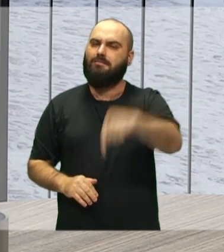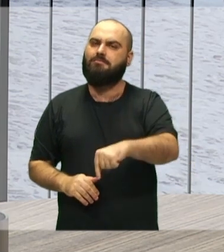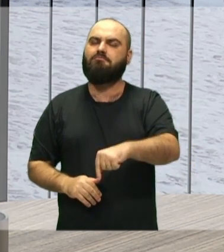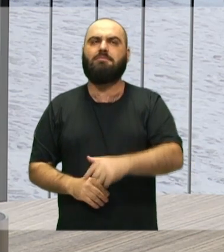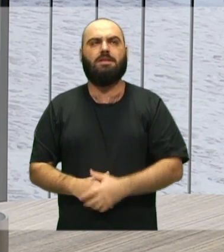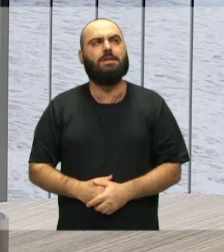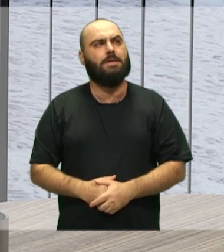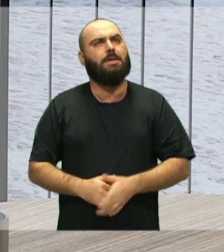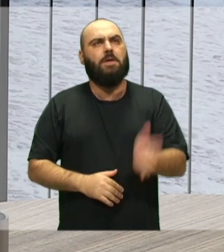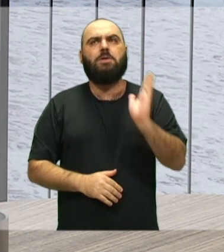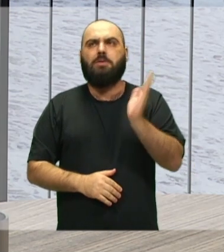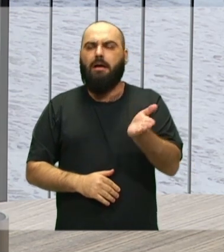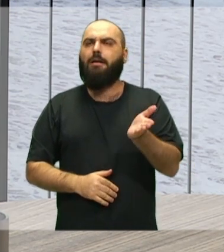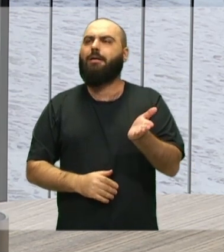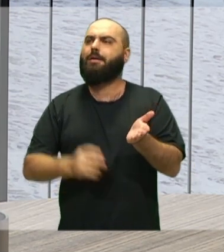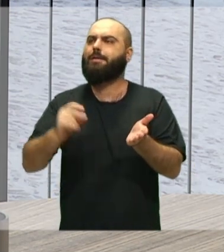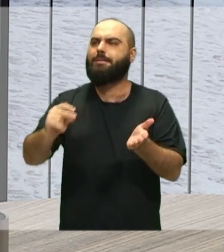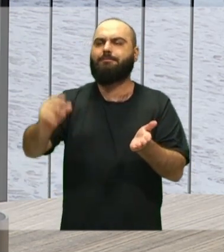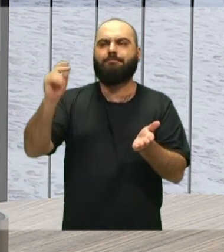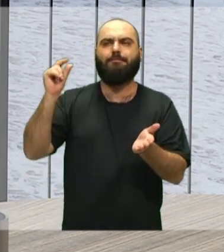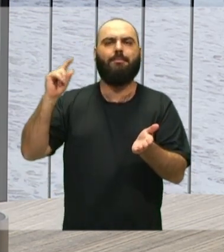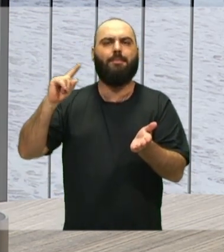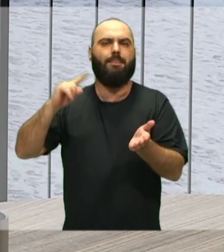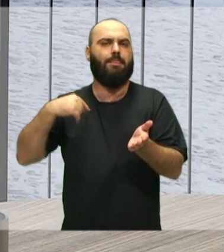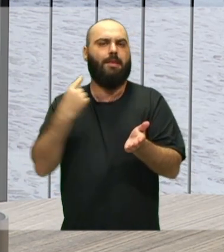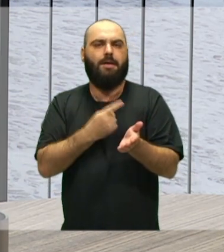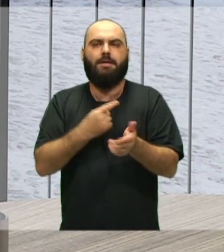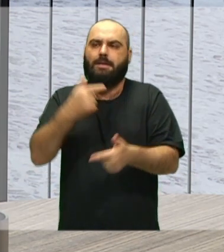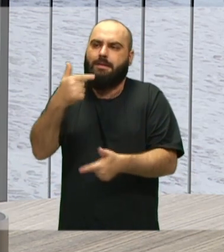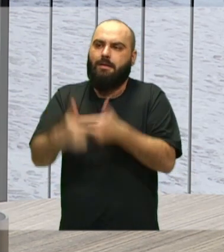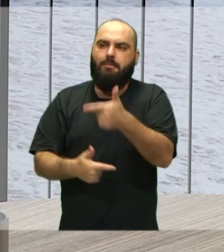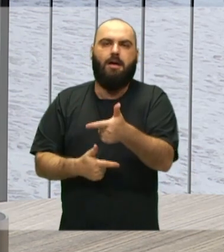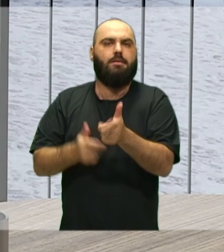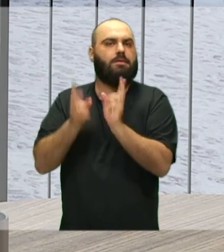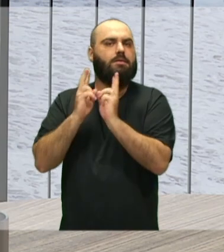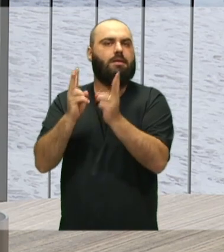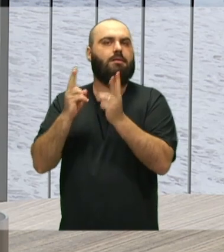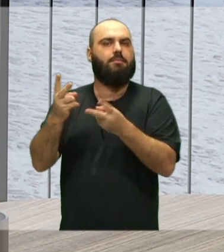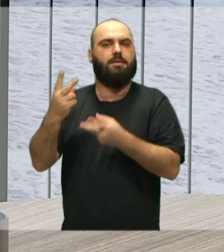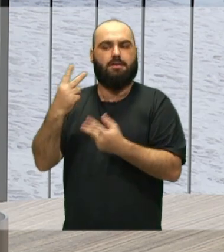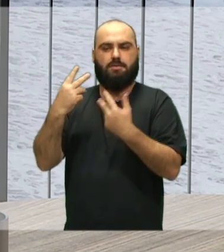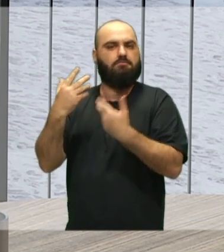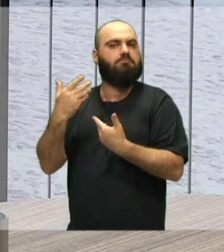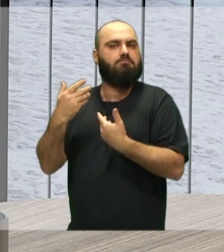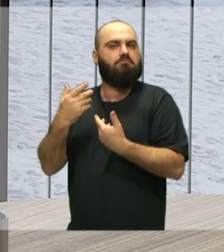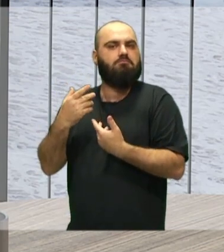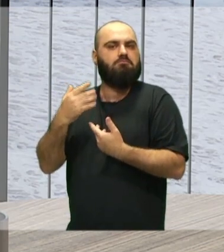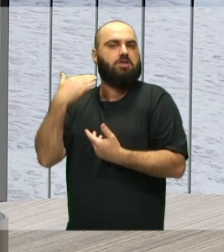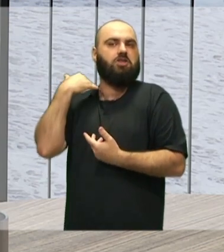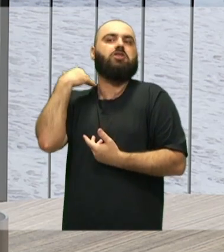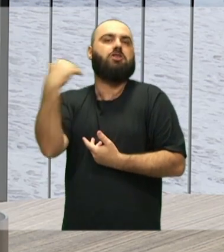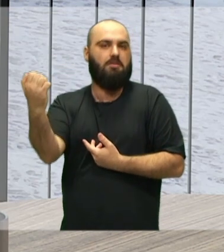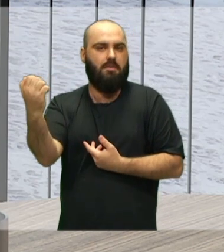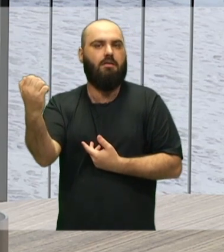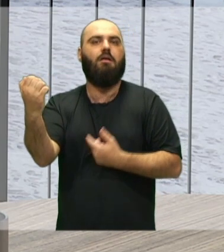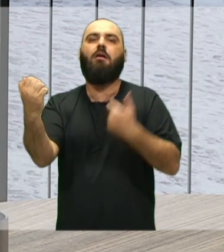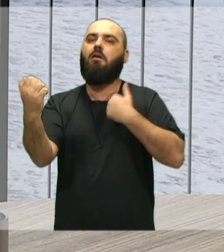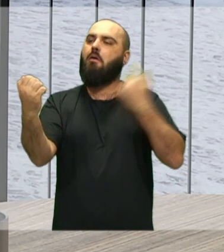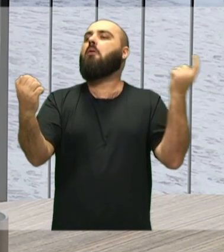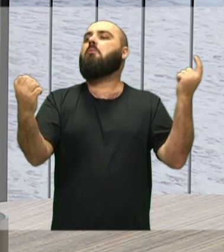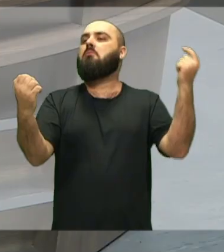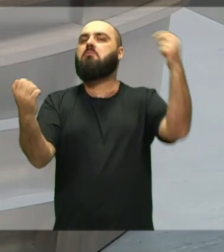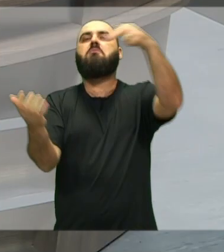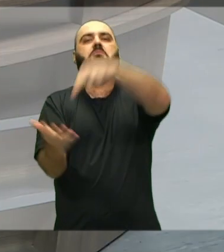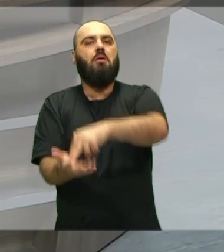trabalho, e que eu sempre sou convidado para vir dar essa entrevista, pode ter certeza que eu vou vir com o maior carinho